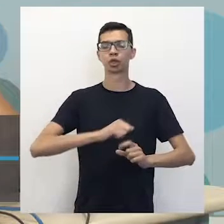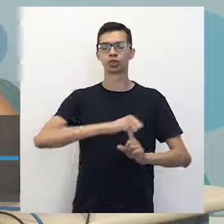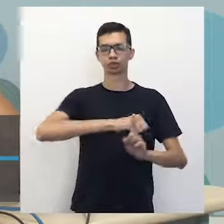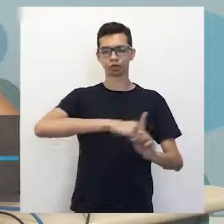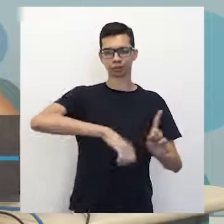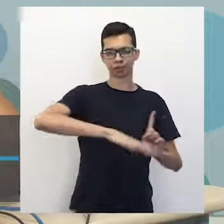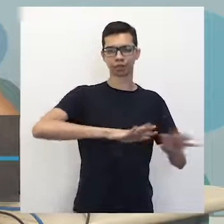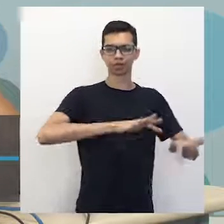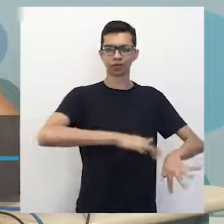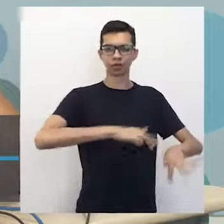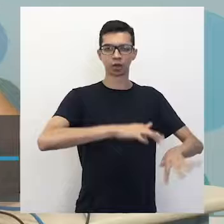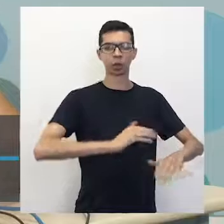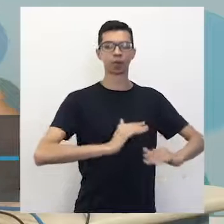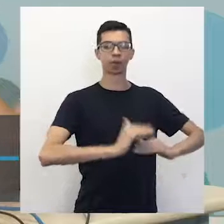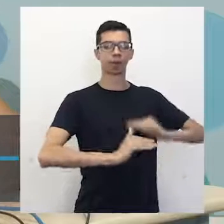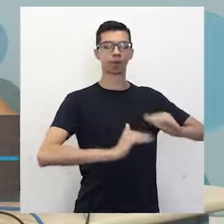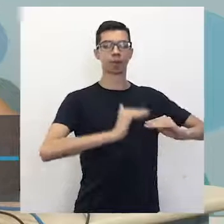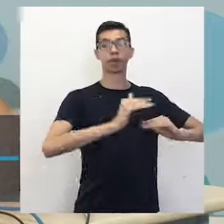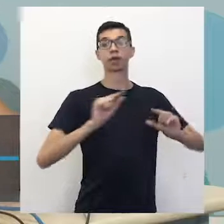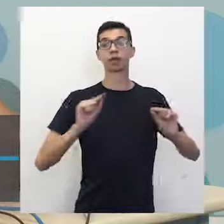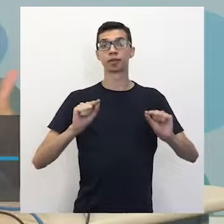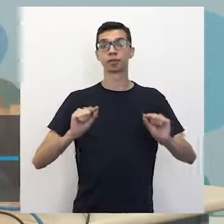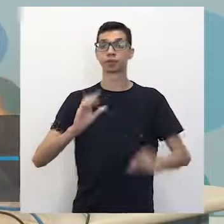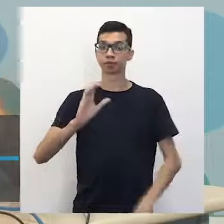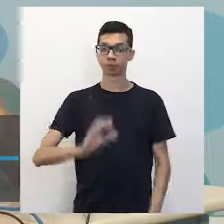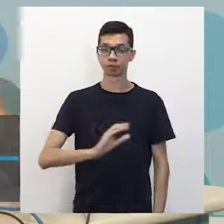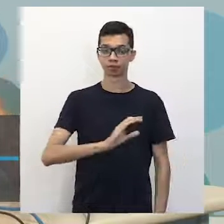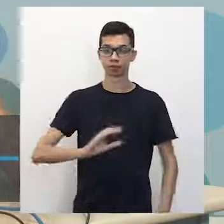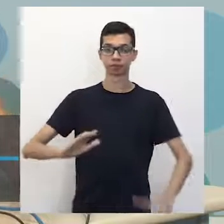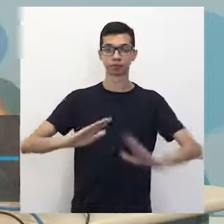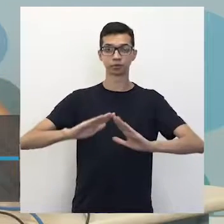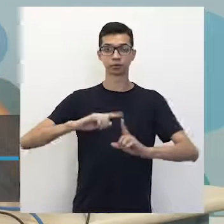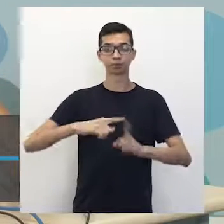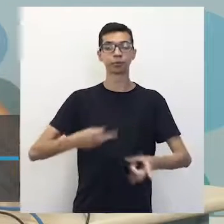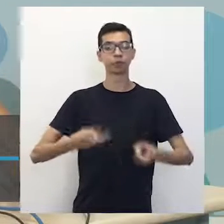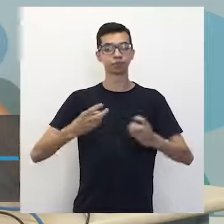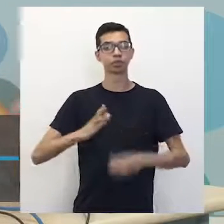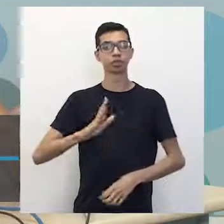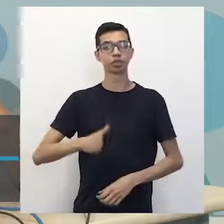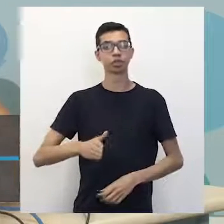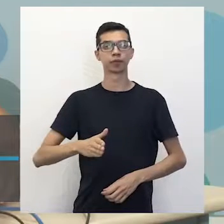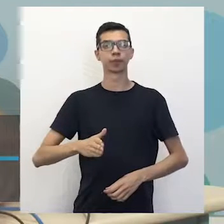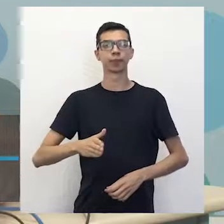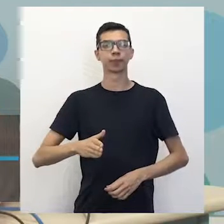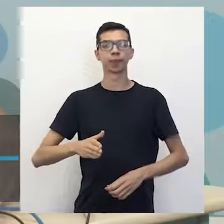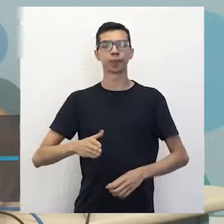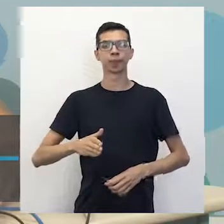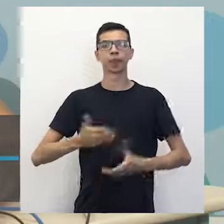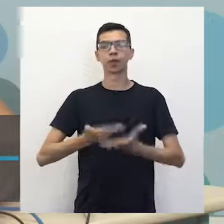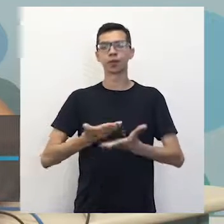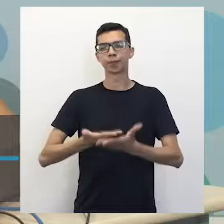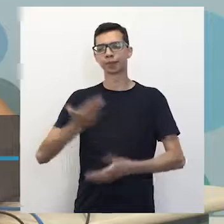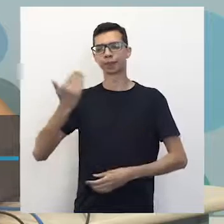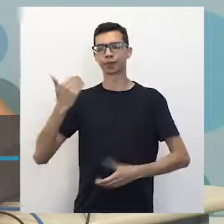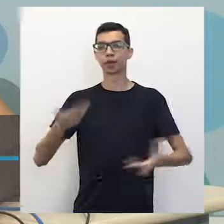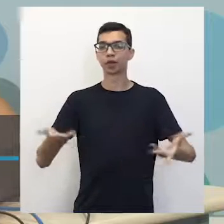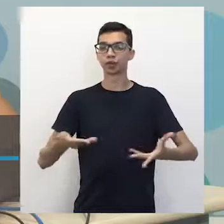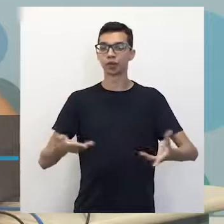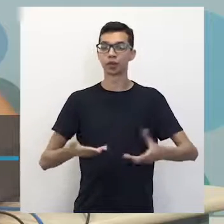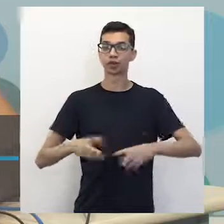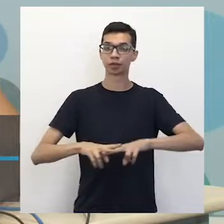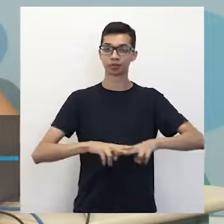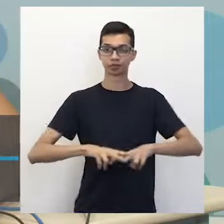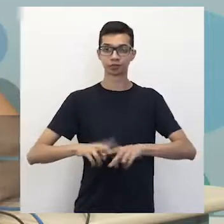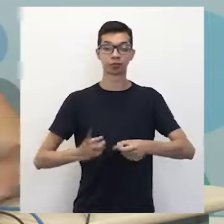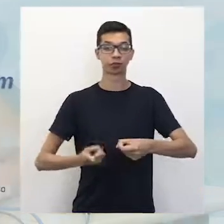feudal, era a Igreja Católica. Isso a gente já viu lá do Reino dos Francos na aula passada, e a gente vai retomar agora para vocês, tá?